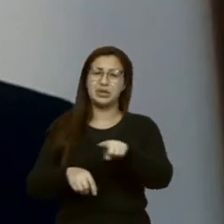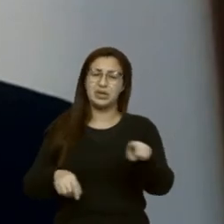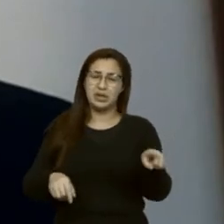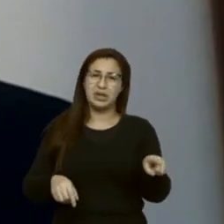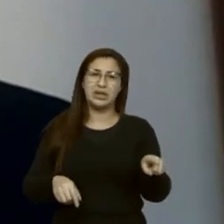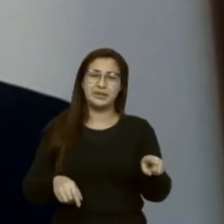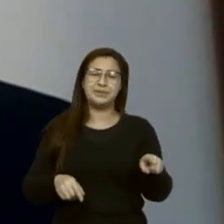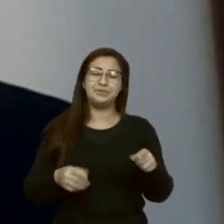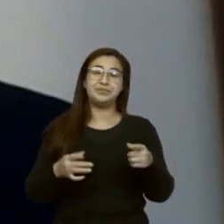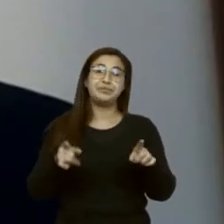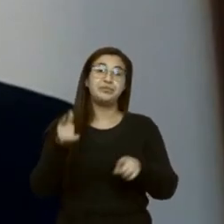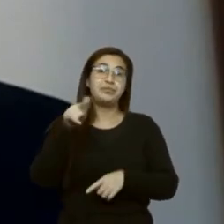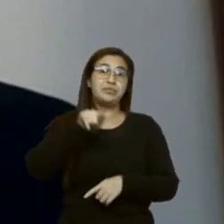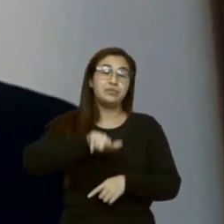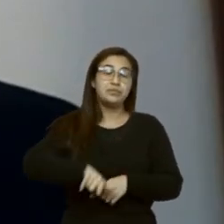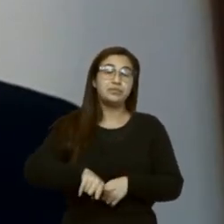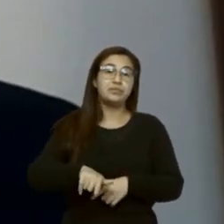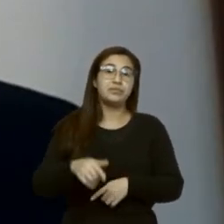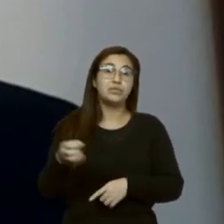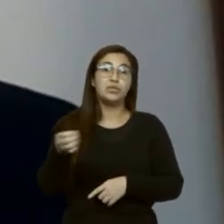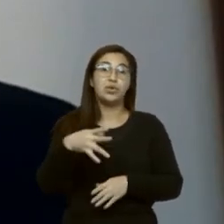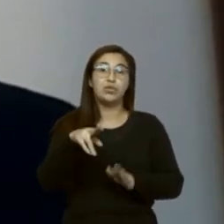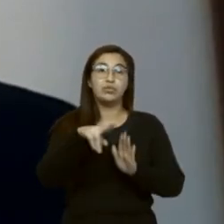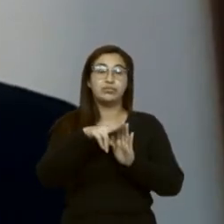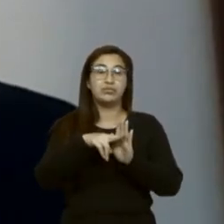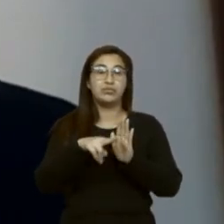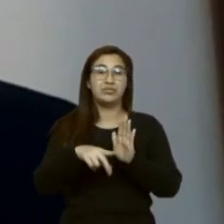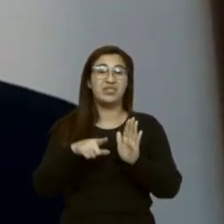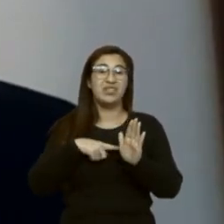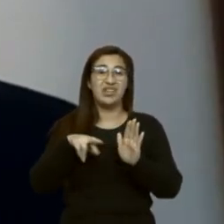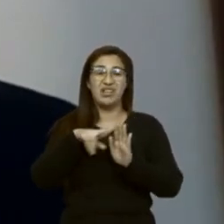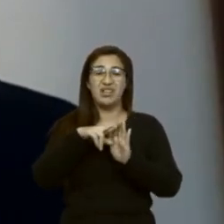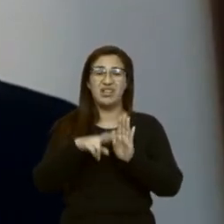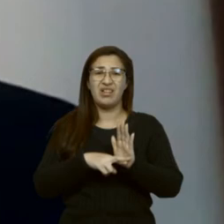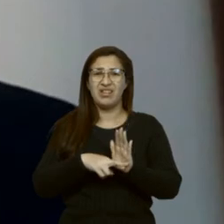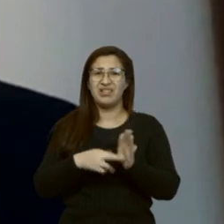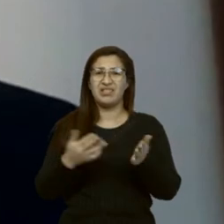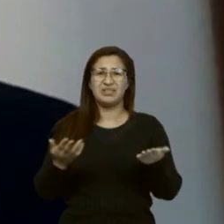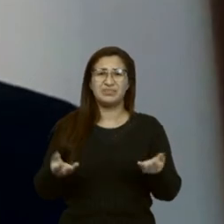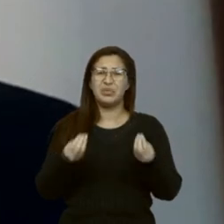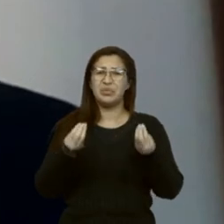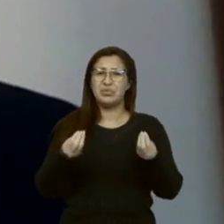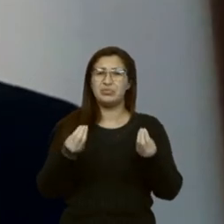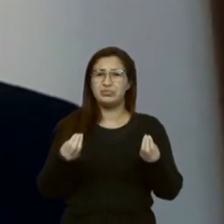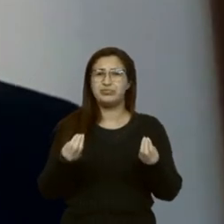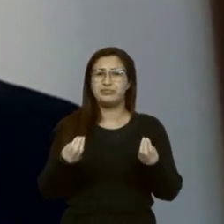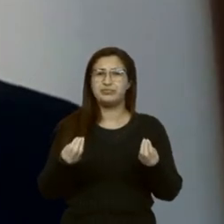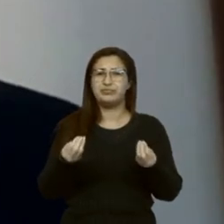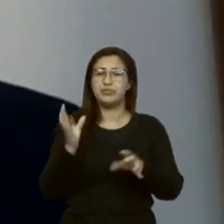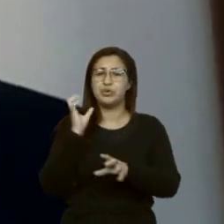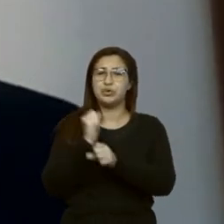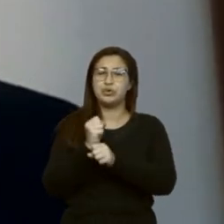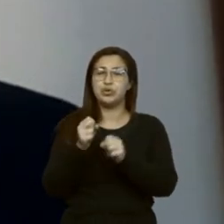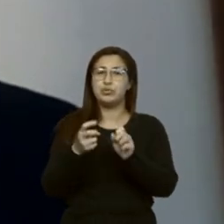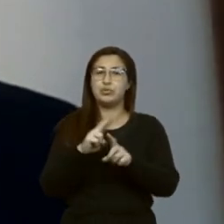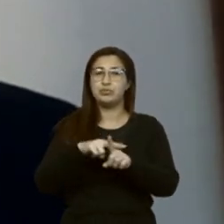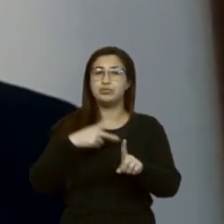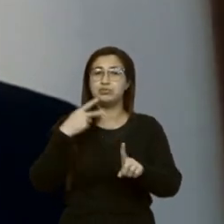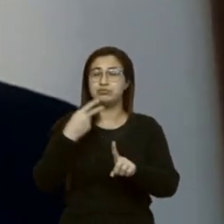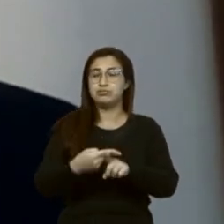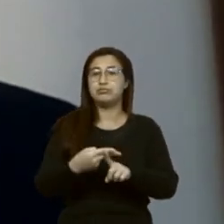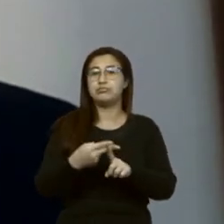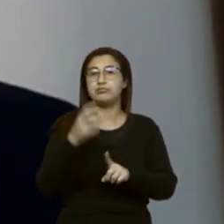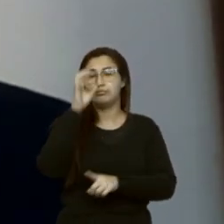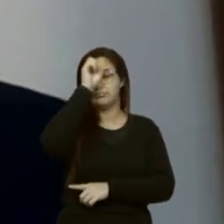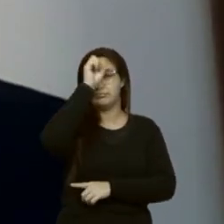as novas normas prevêem regras absurdas, como a contagem em dobro de aprendizes em